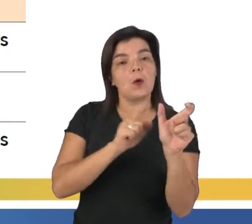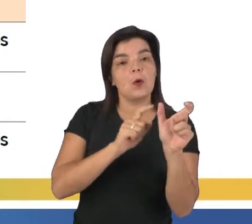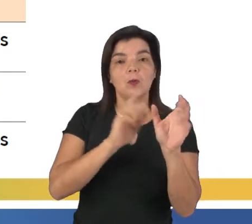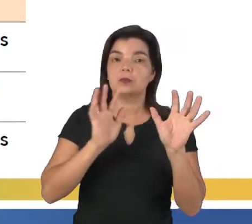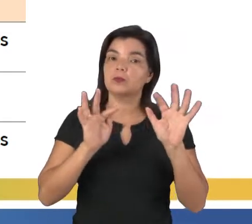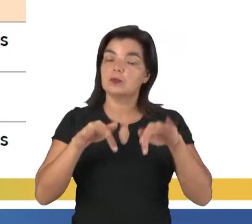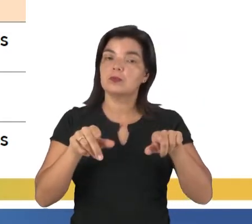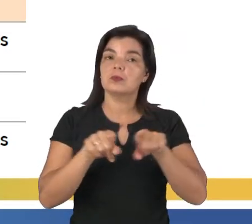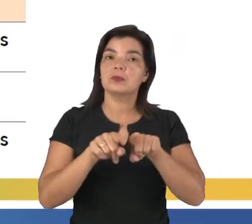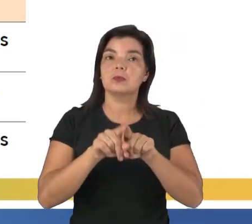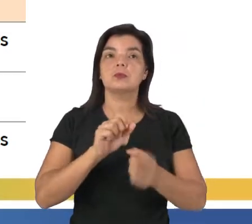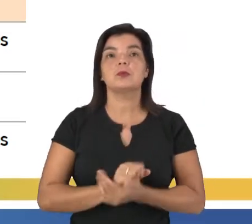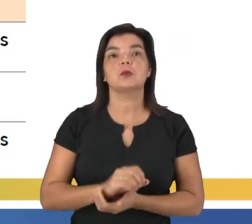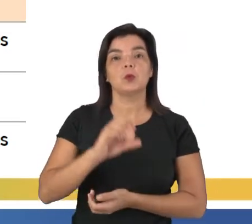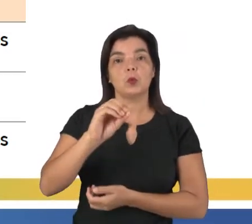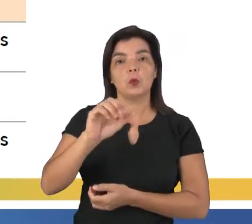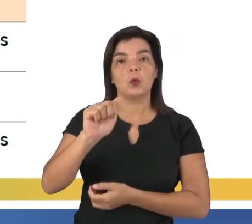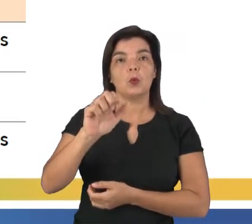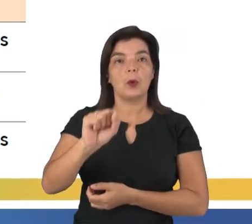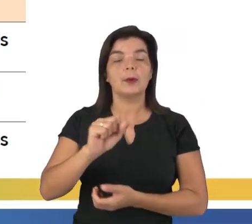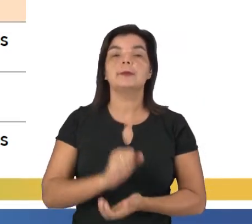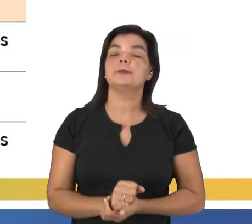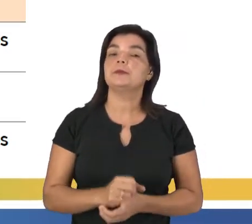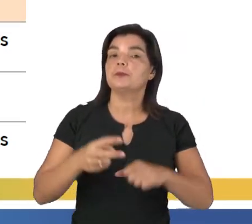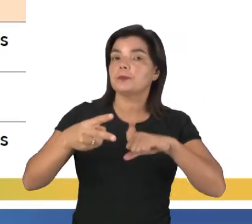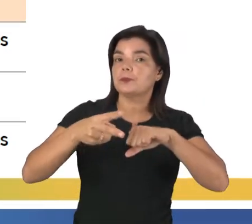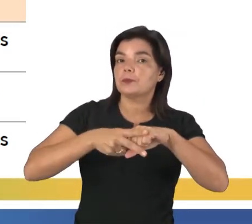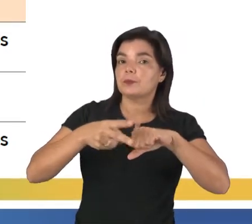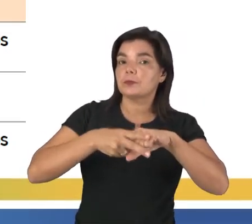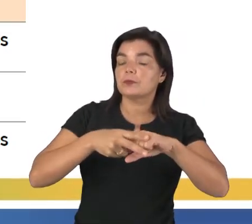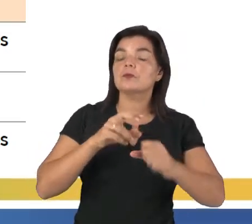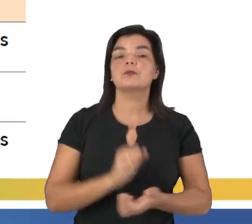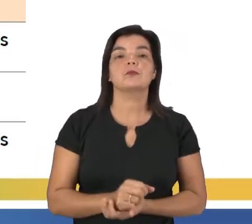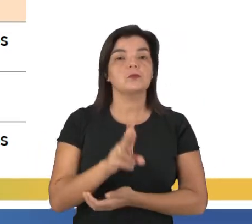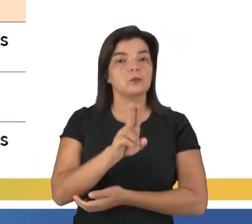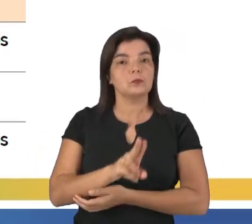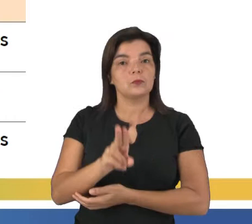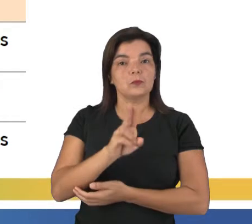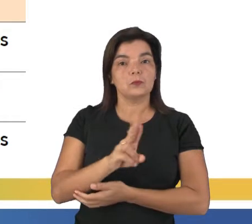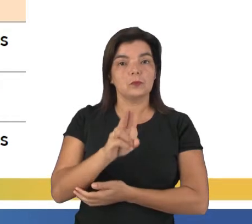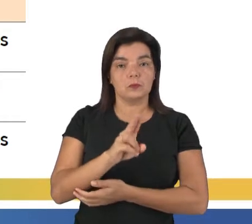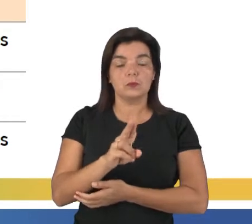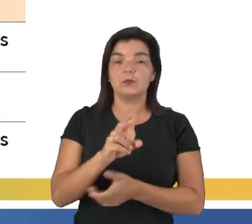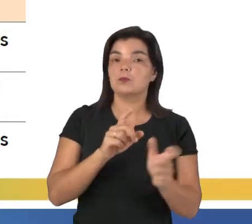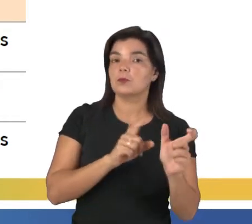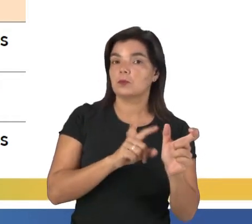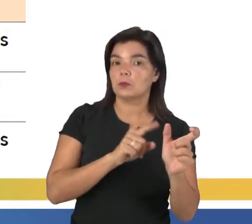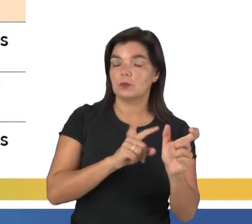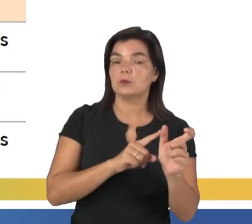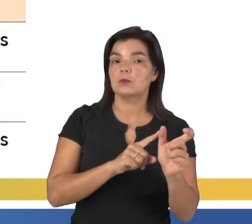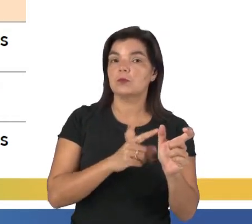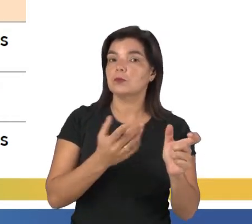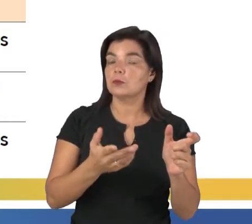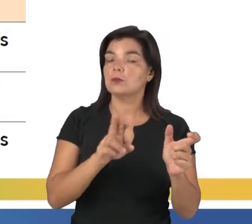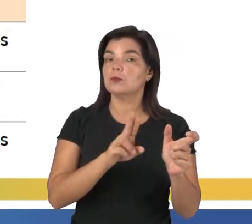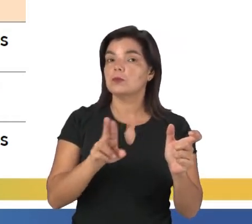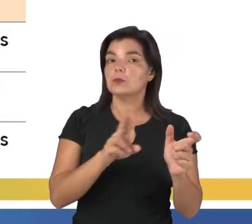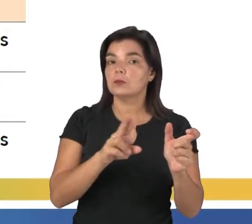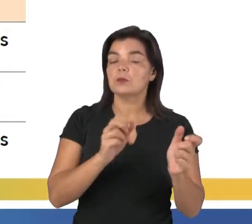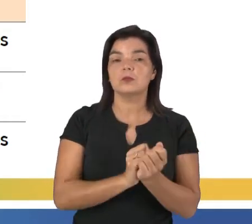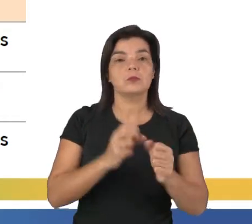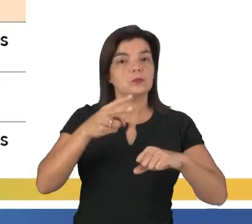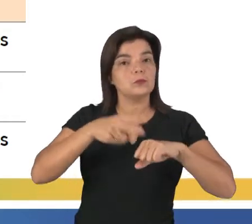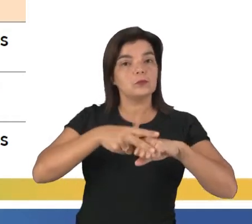o, as, Então, quando o verbo ele se utiliza aí dessa nomenclatura, tá, galerinha? Eu chamo ele de